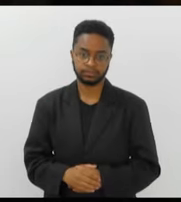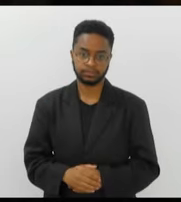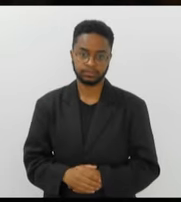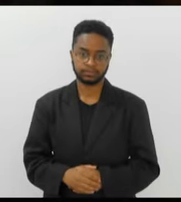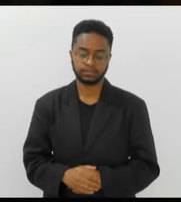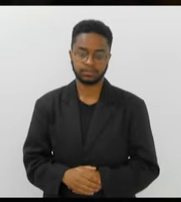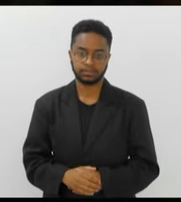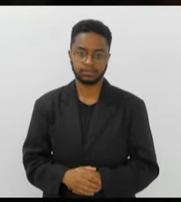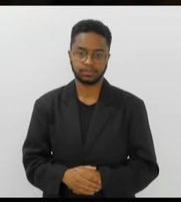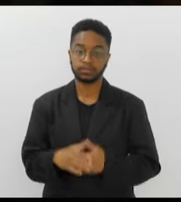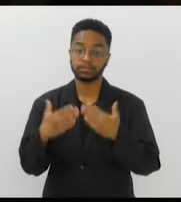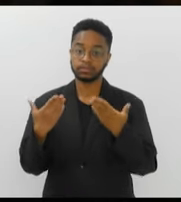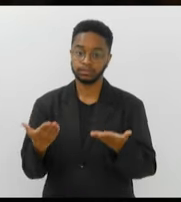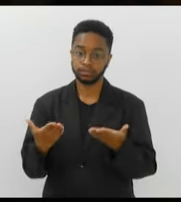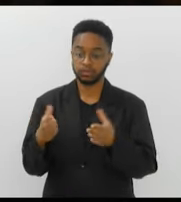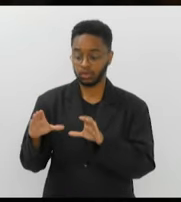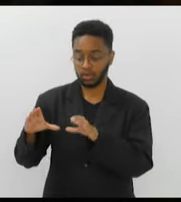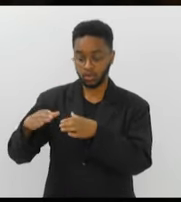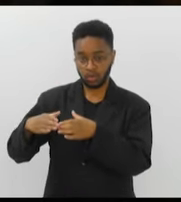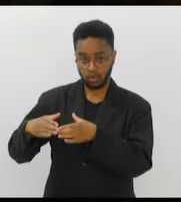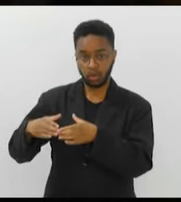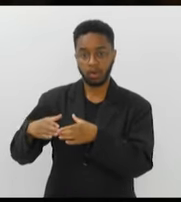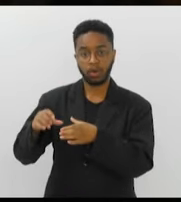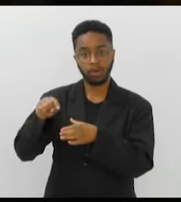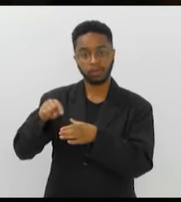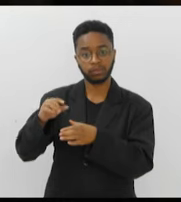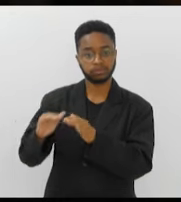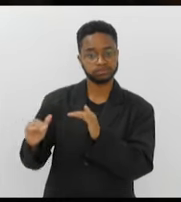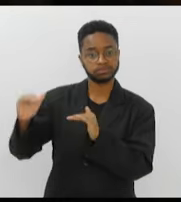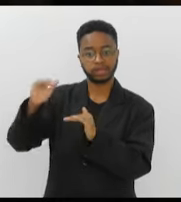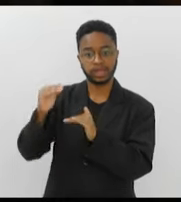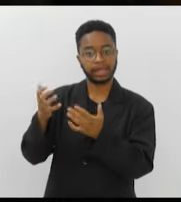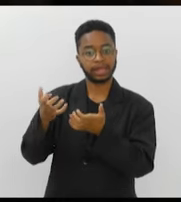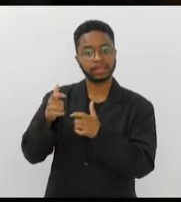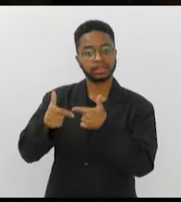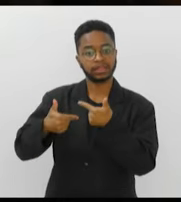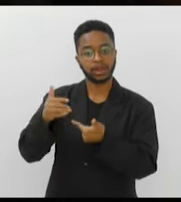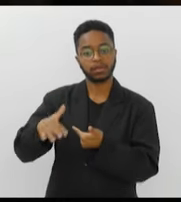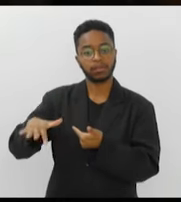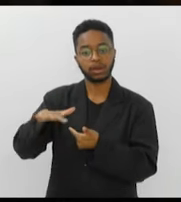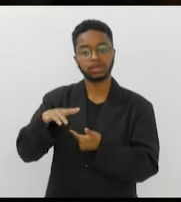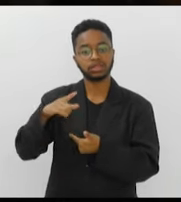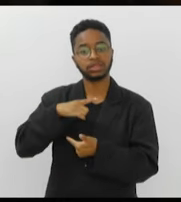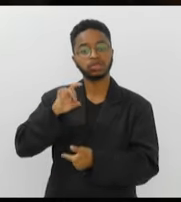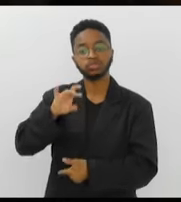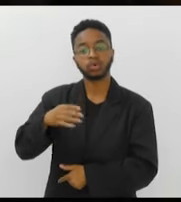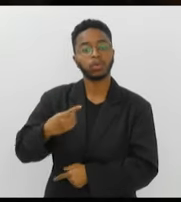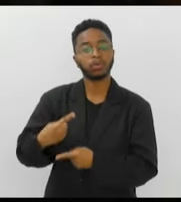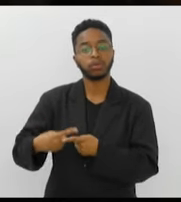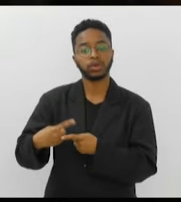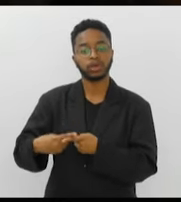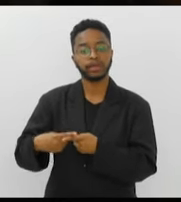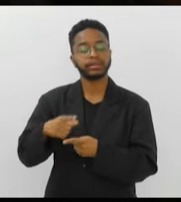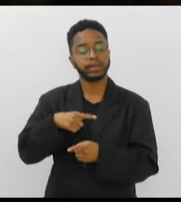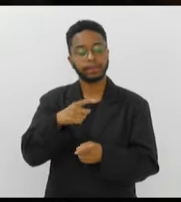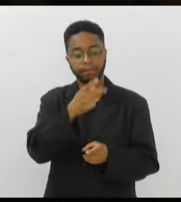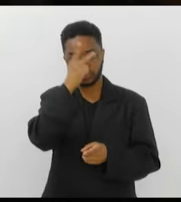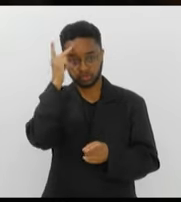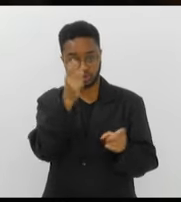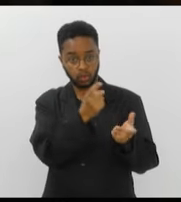firma que é que trabalha nesse segmento só existe porque tem consumidor.